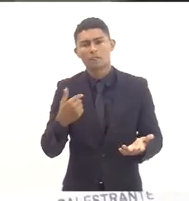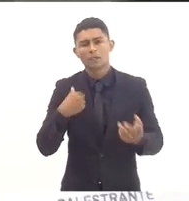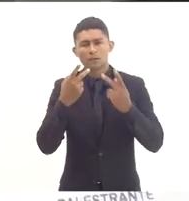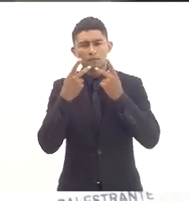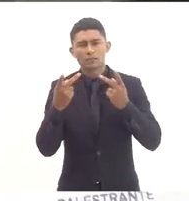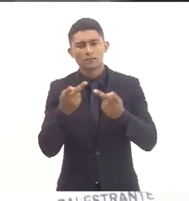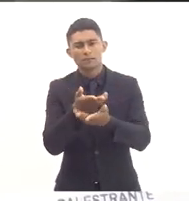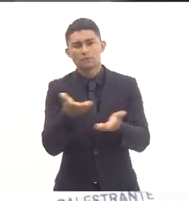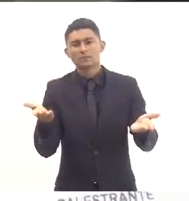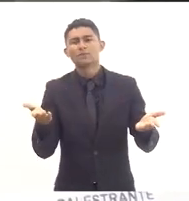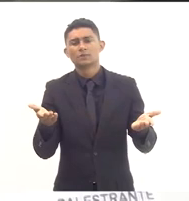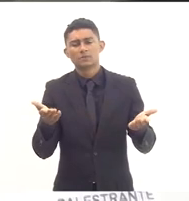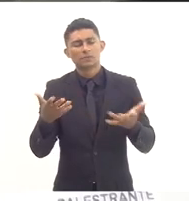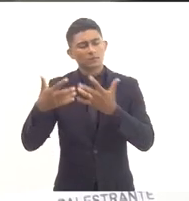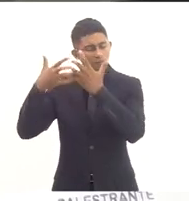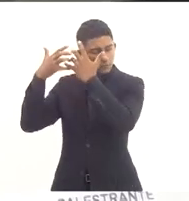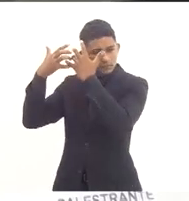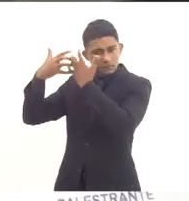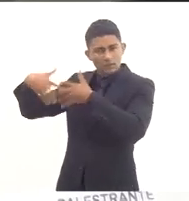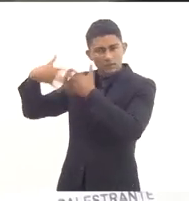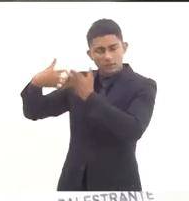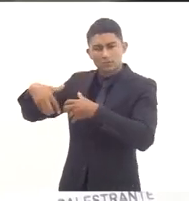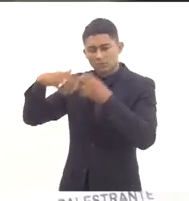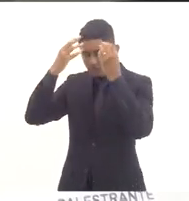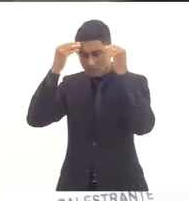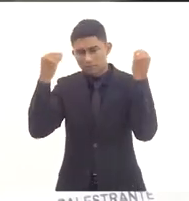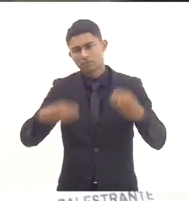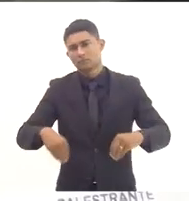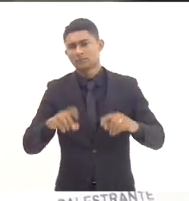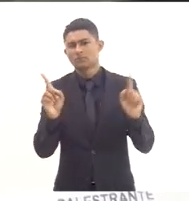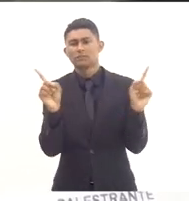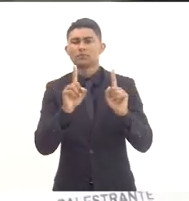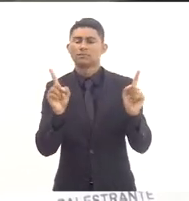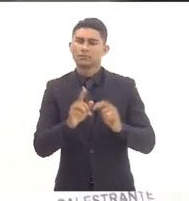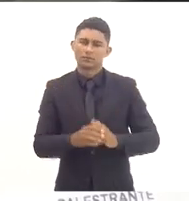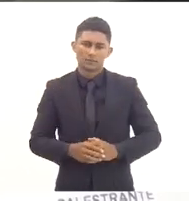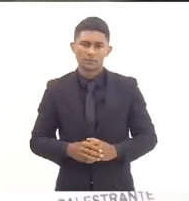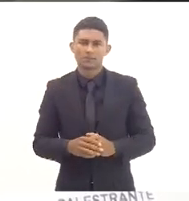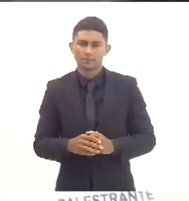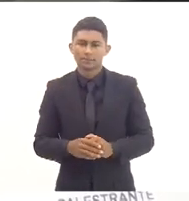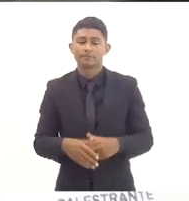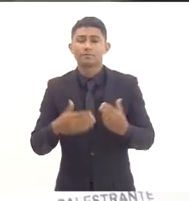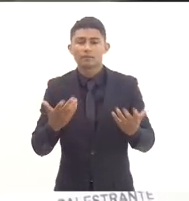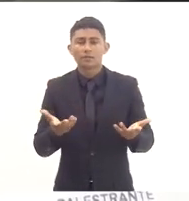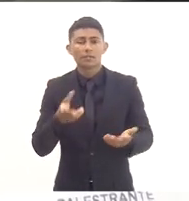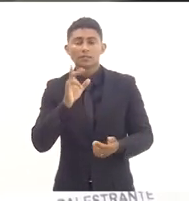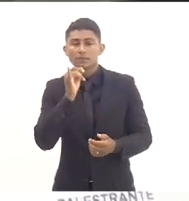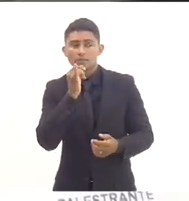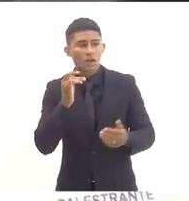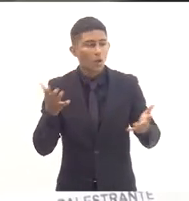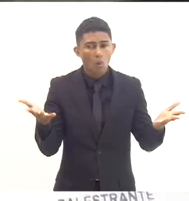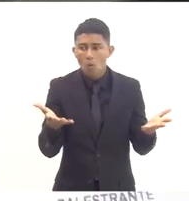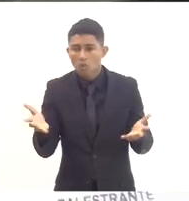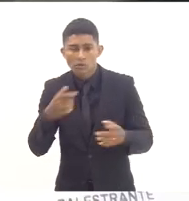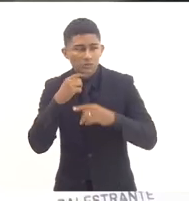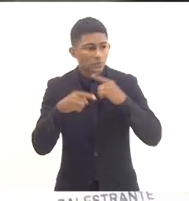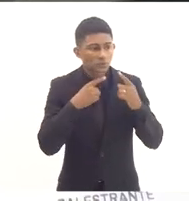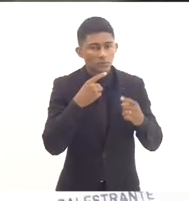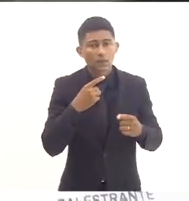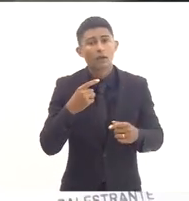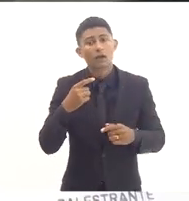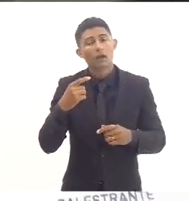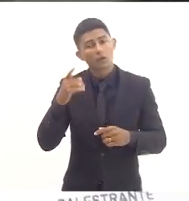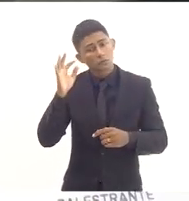essa reflexão assim nunca desistir nunca desistirem tá o que é não não é possível hoje amanhã pode ser